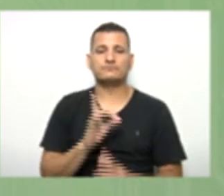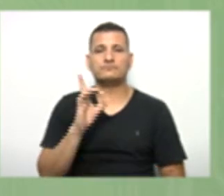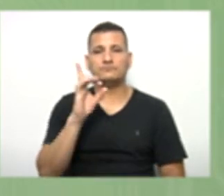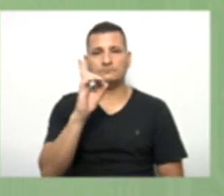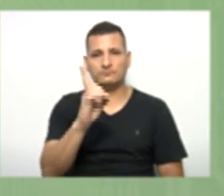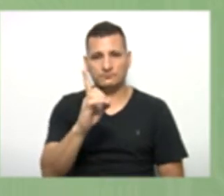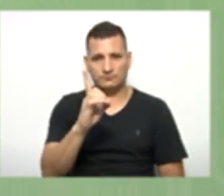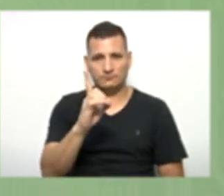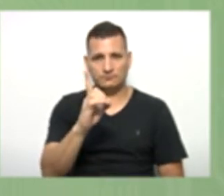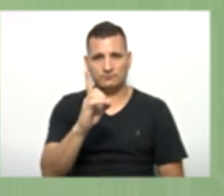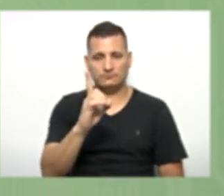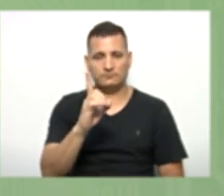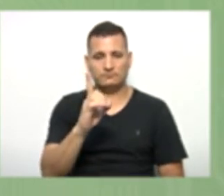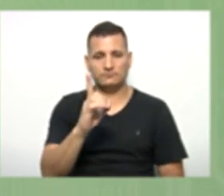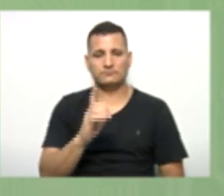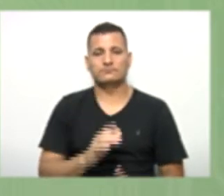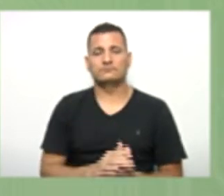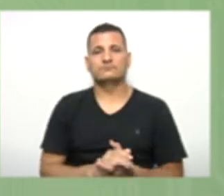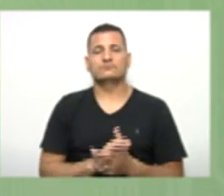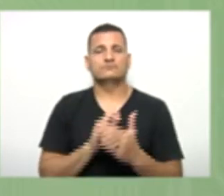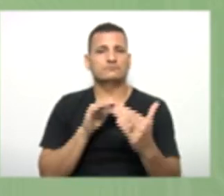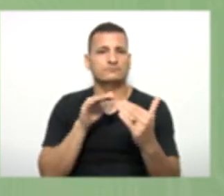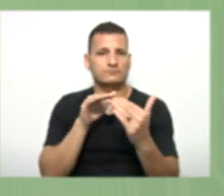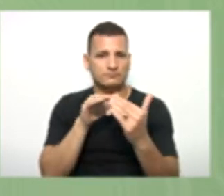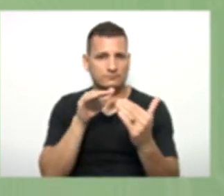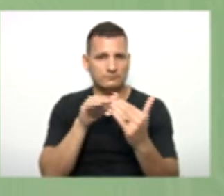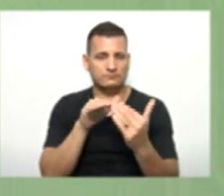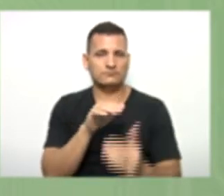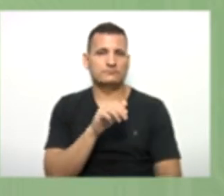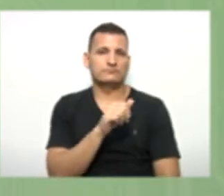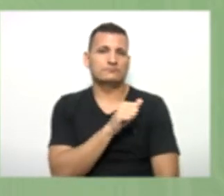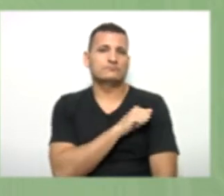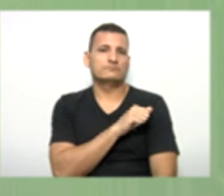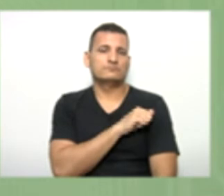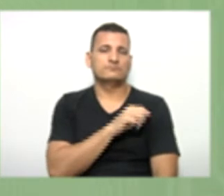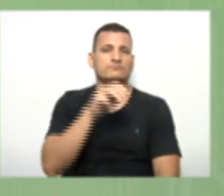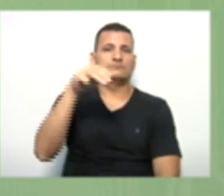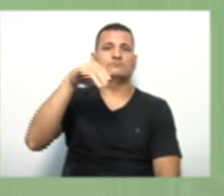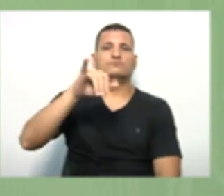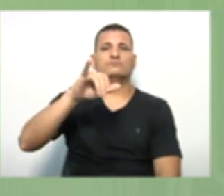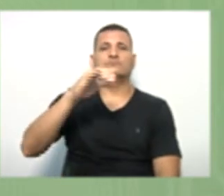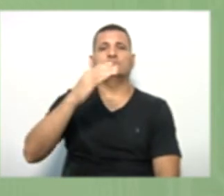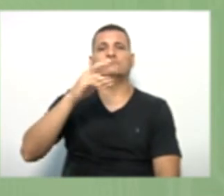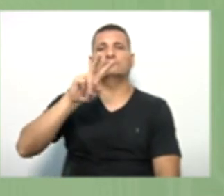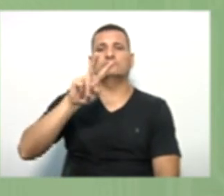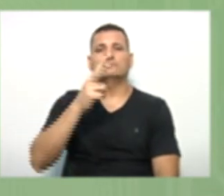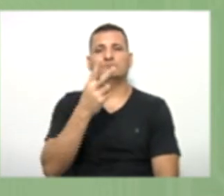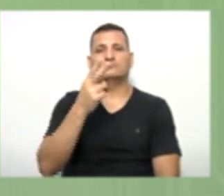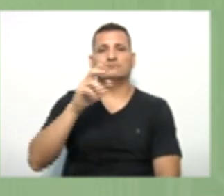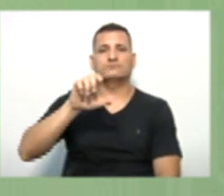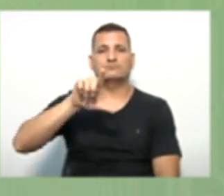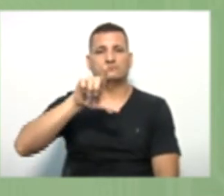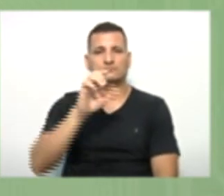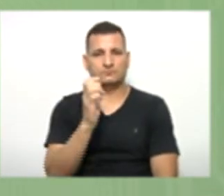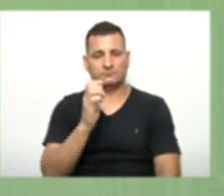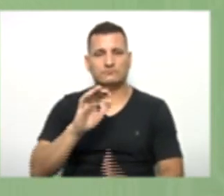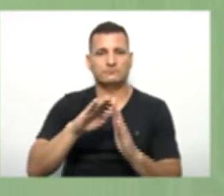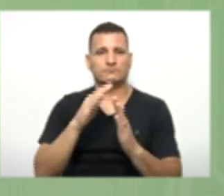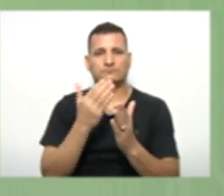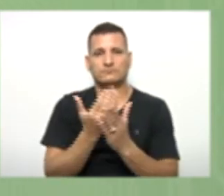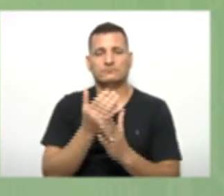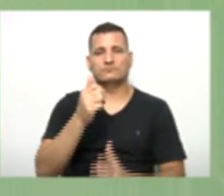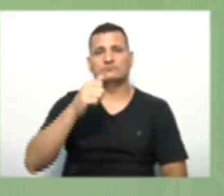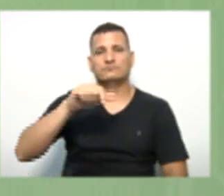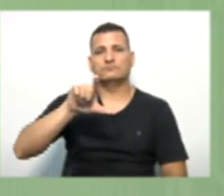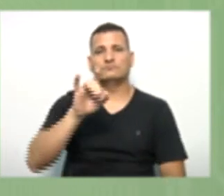E também está concordando a aluna Michele Tresman, da escola Albino Biltner. Estão